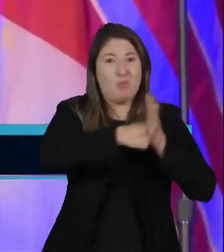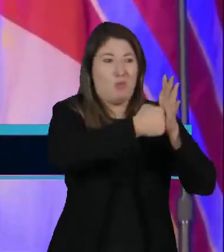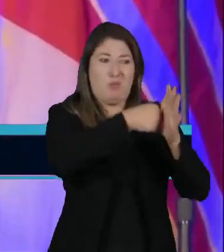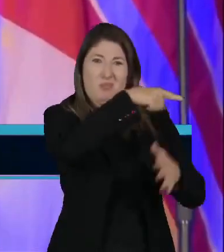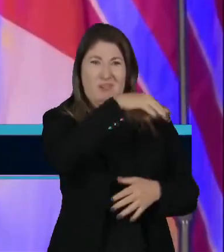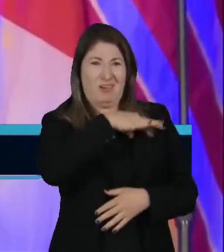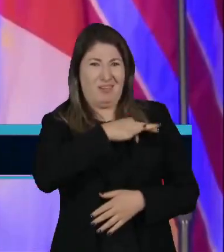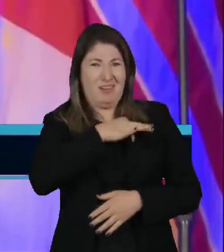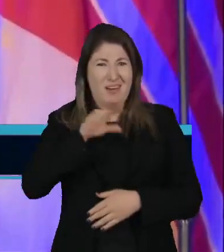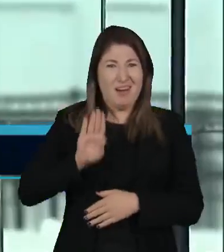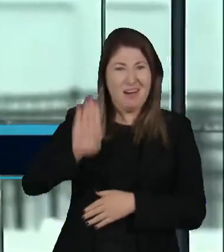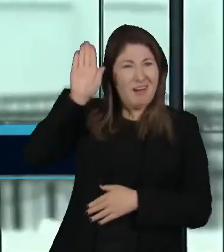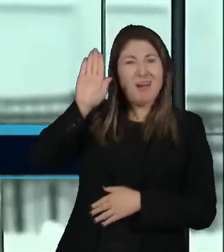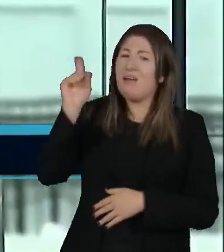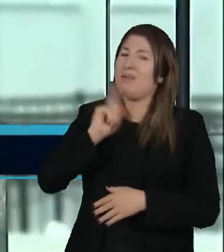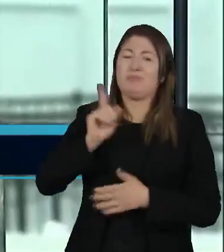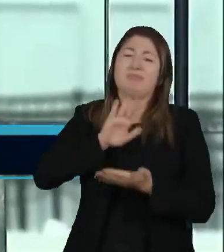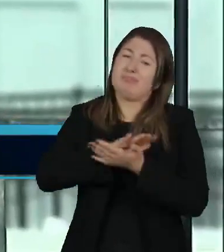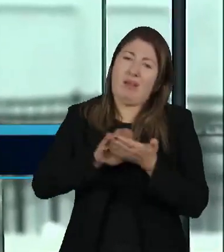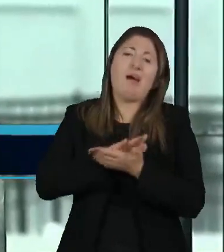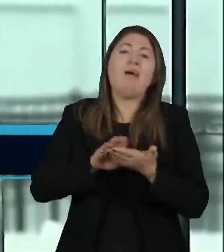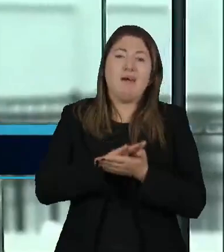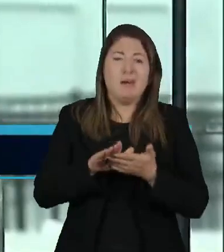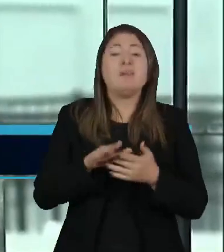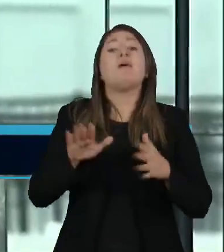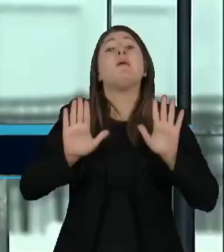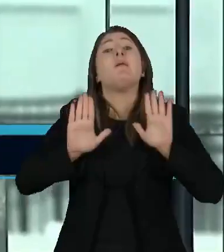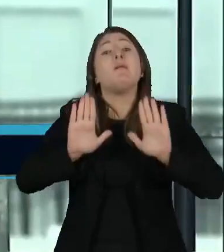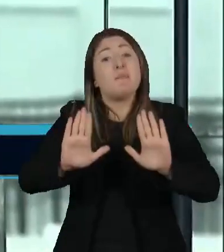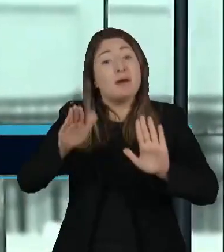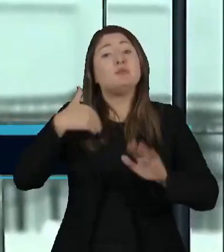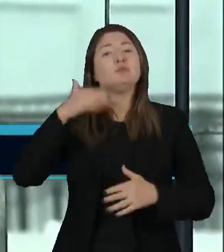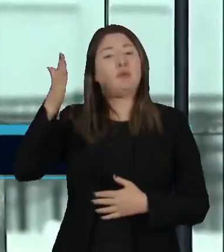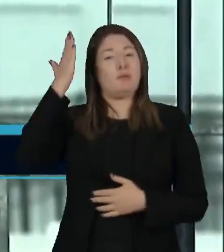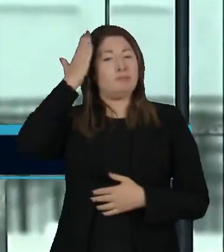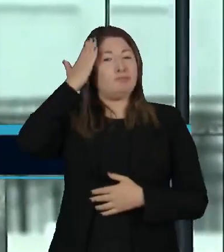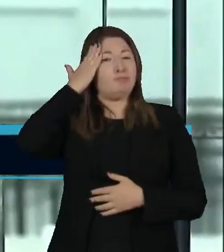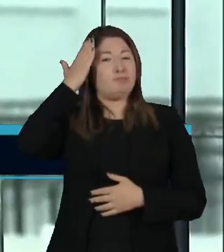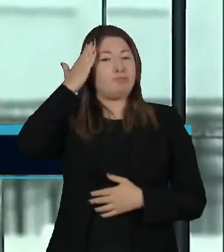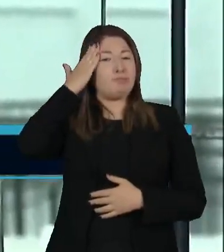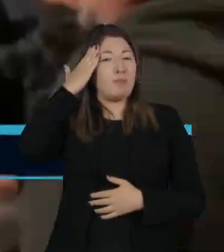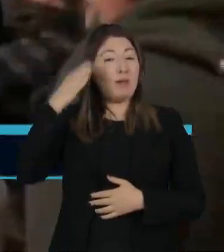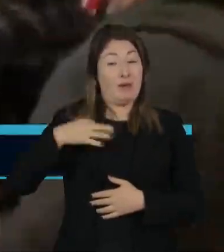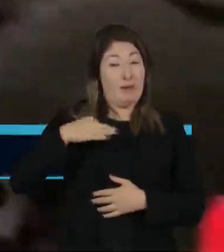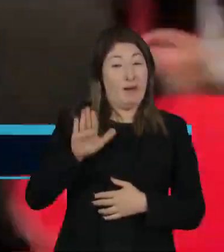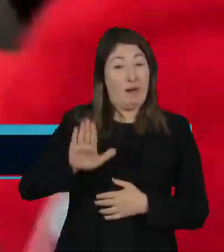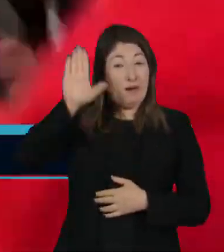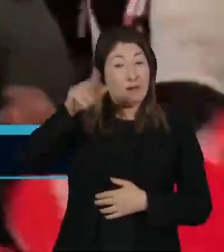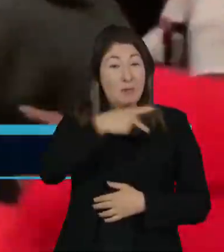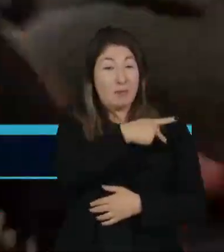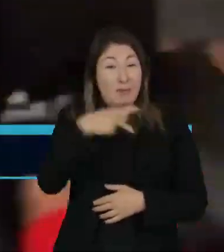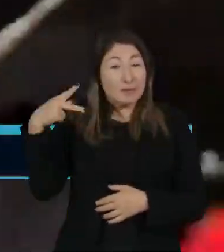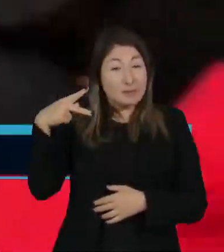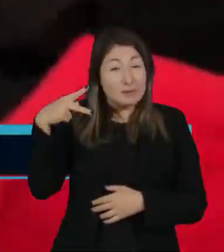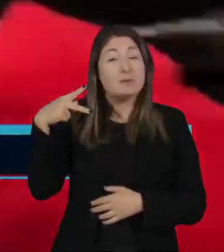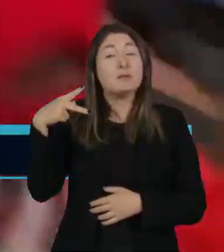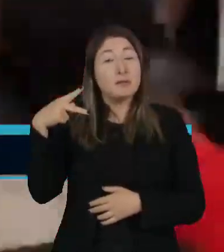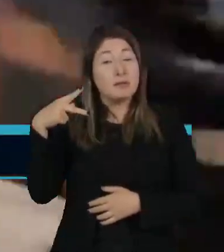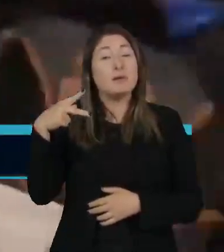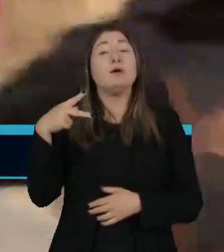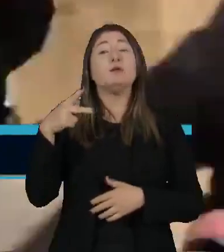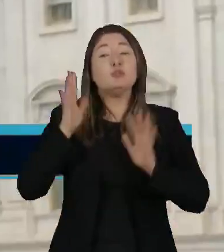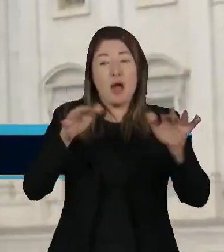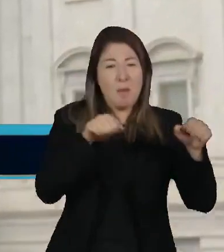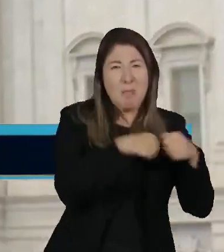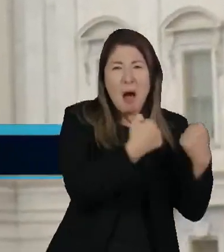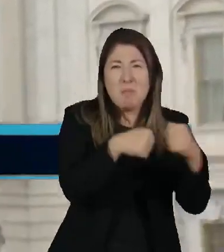na 14ª emenda, mas também tem consciência que nenhum candidato presidencial tinha se envolvido em insurreição,